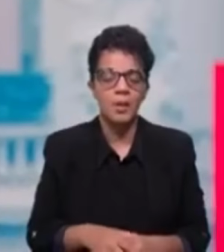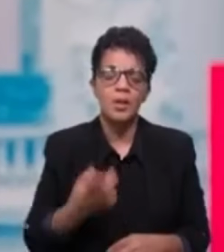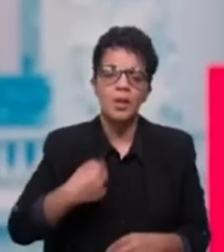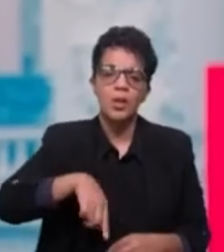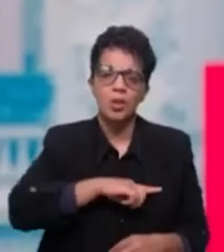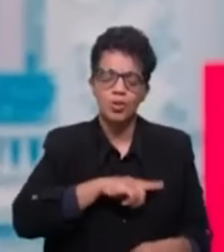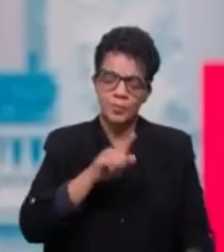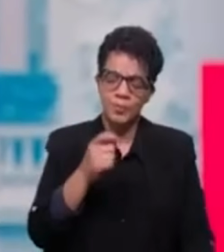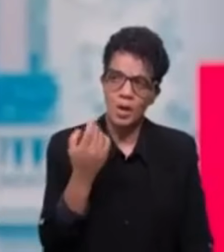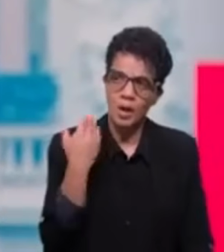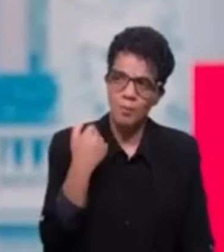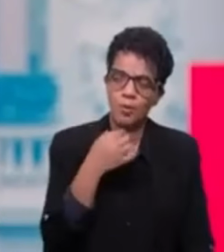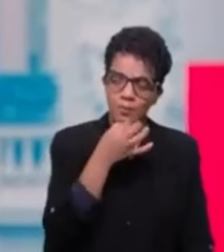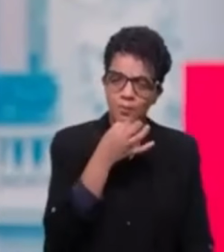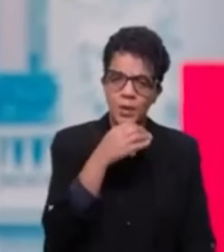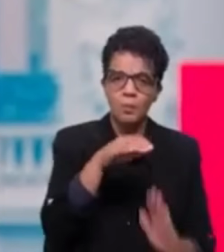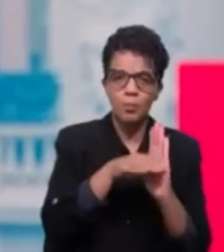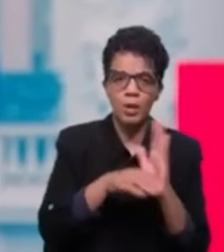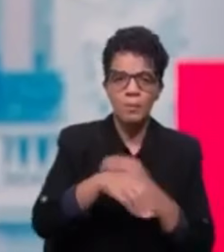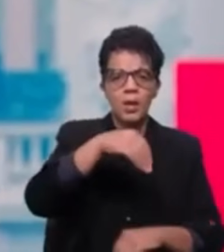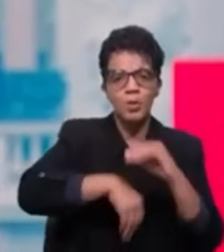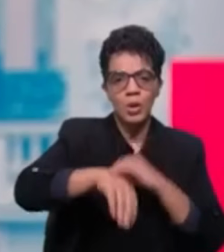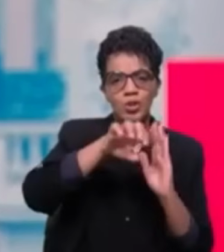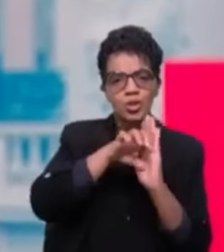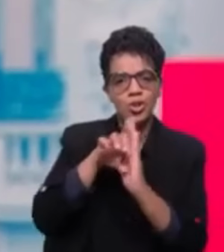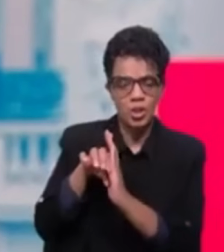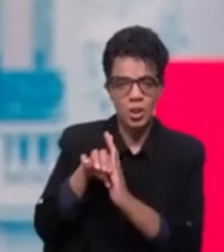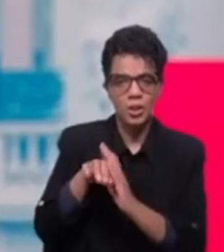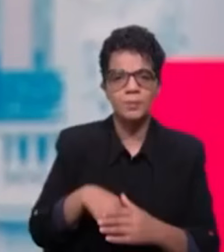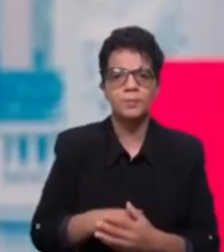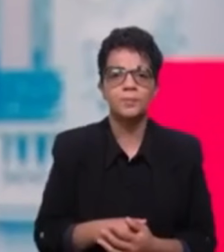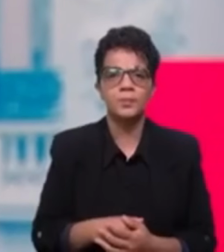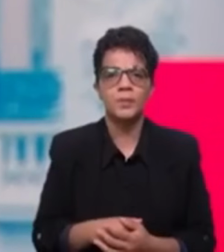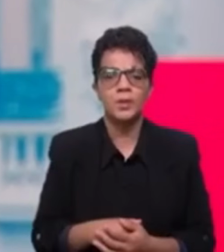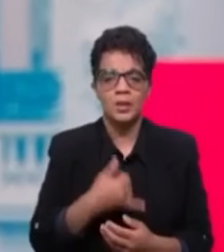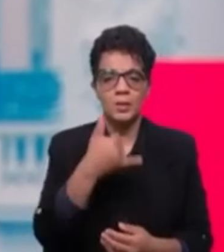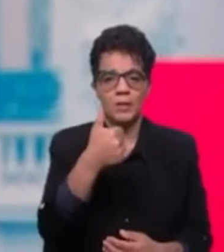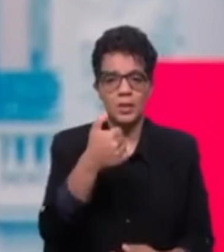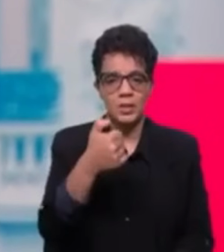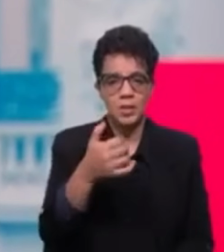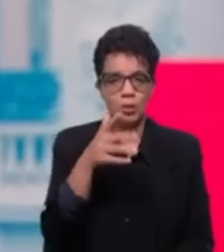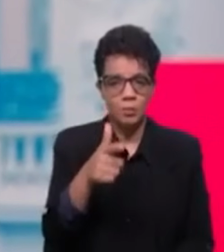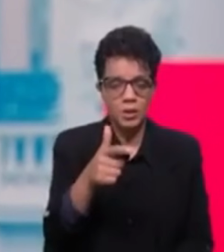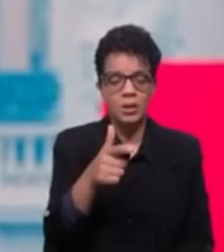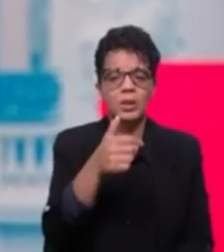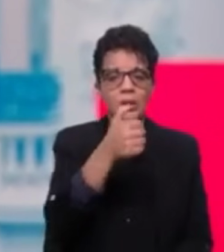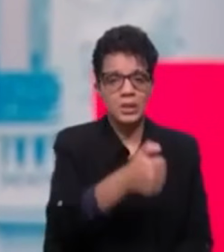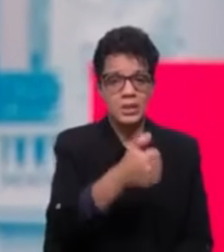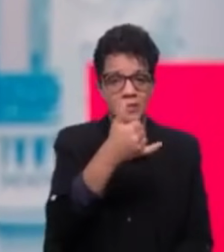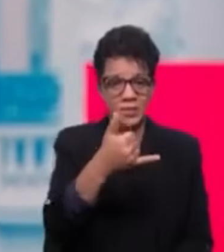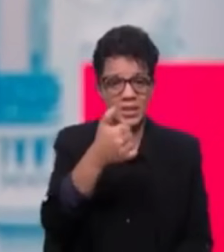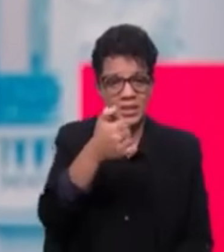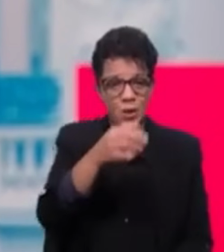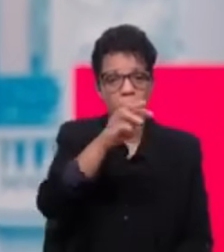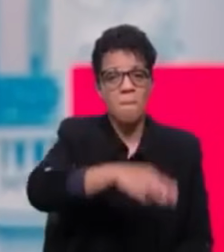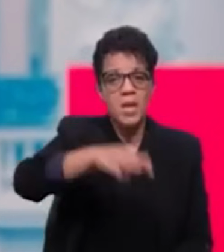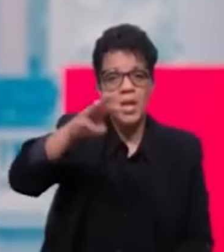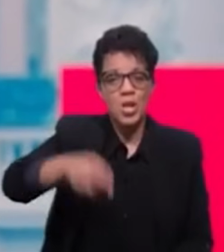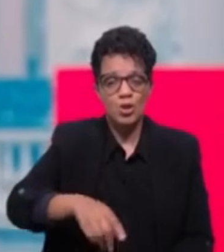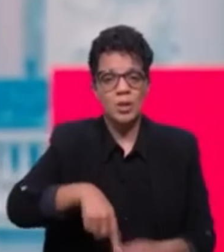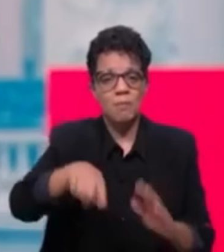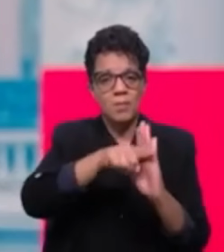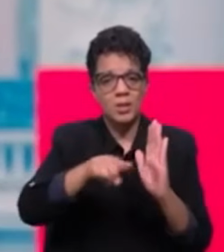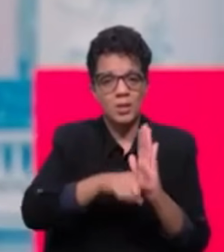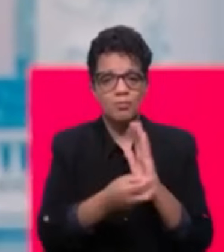eu há pouco falei do do programa Eleitoral do chega dúvida dos 25.525 milhões que custam as 13